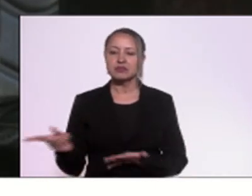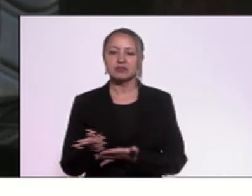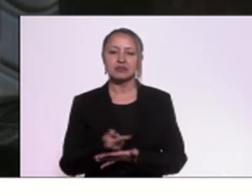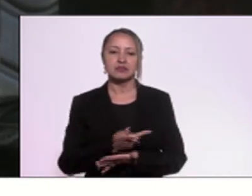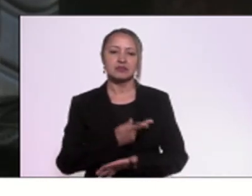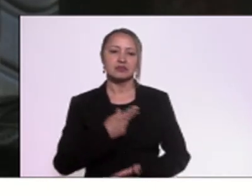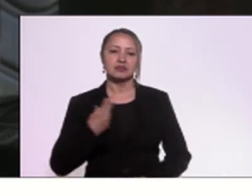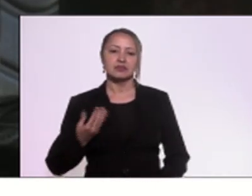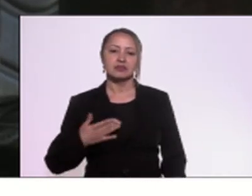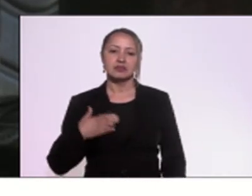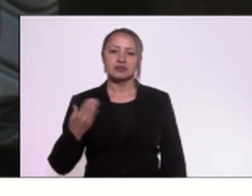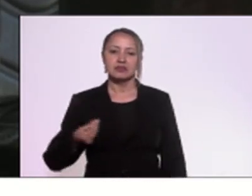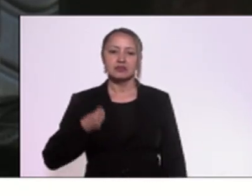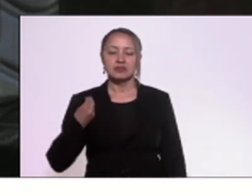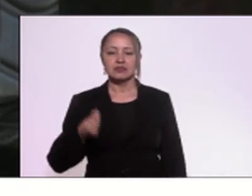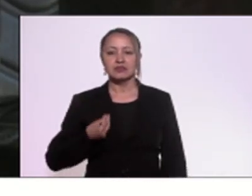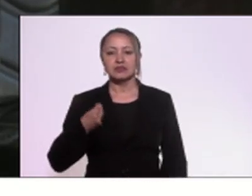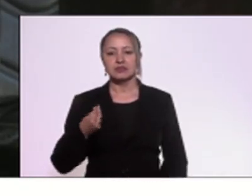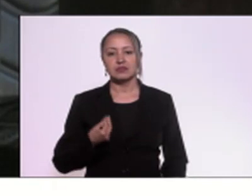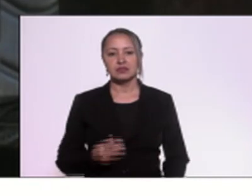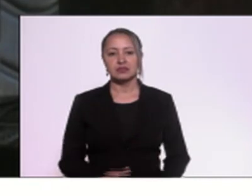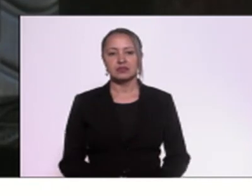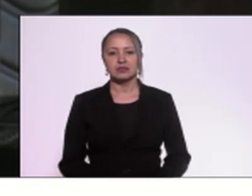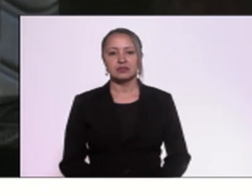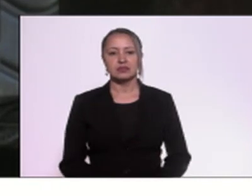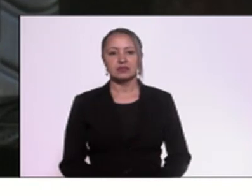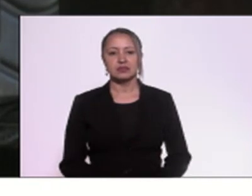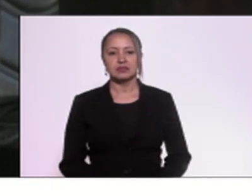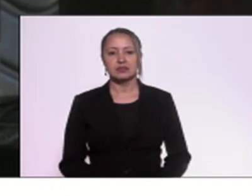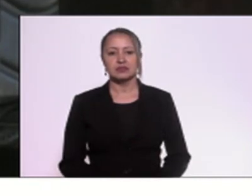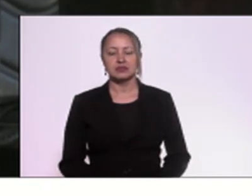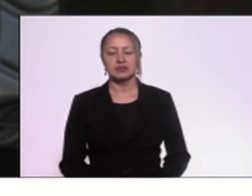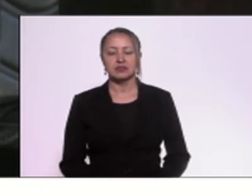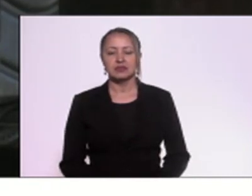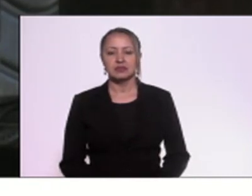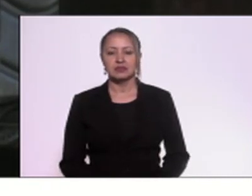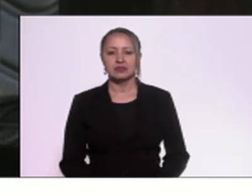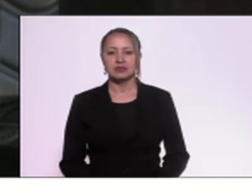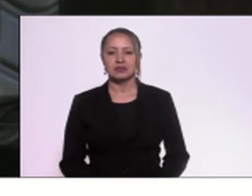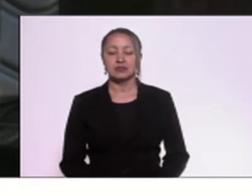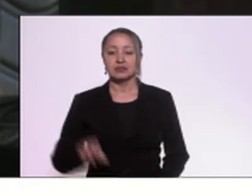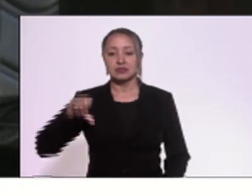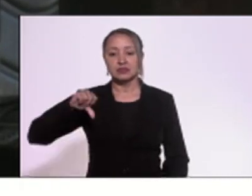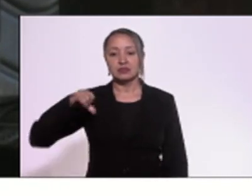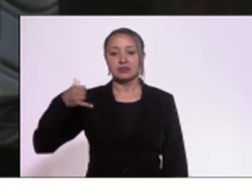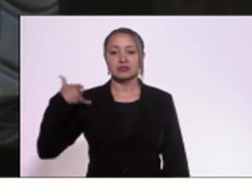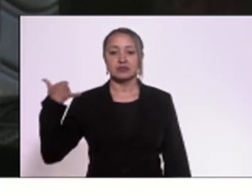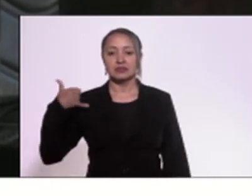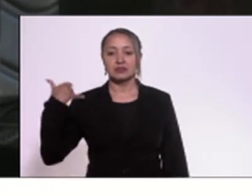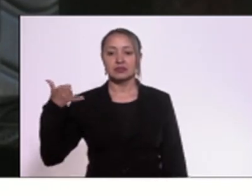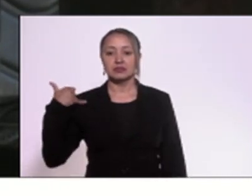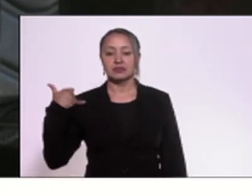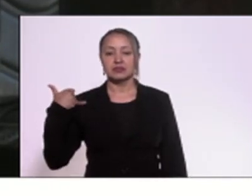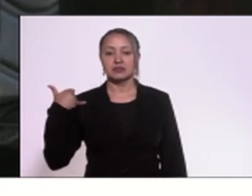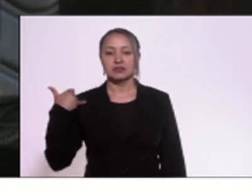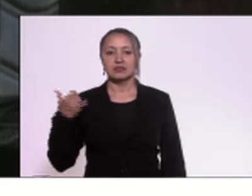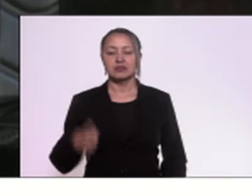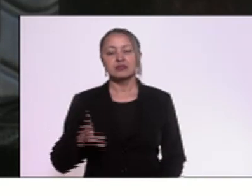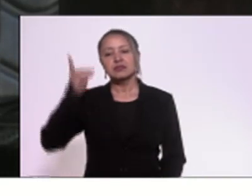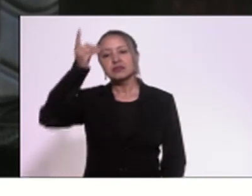Viu aí o compromisso, né, Adailton? Aí o filme contigo, já viu, olha? Compromisso público, olha.